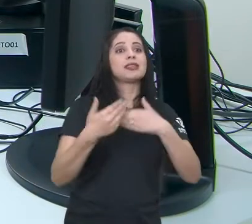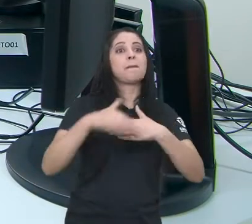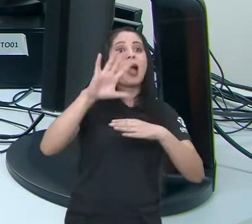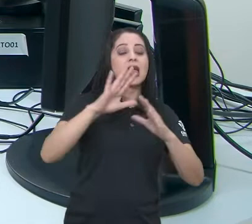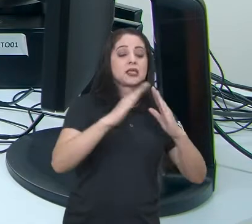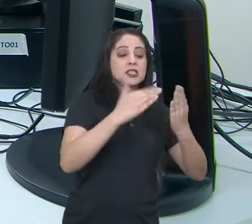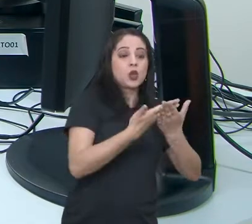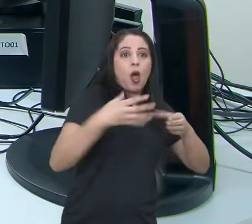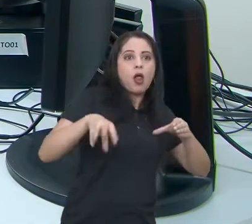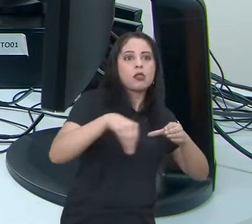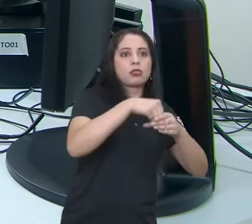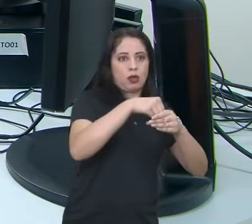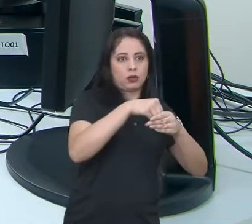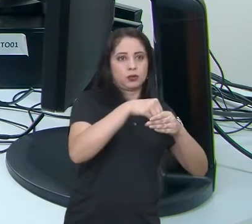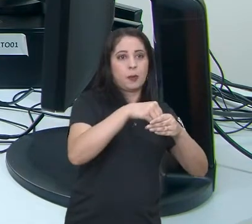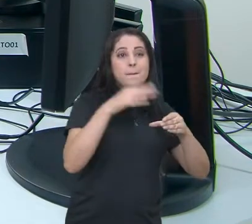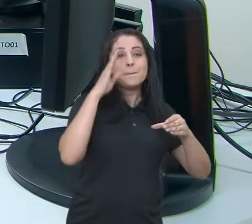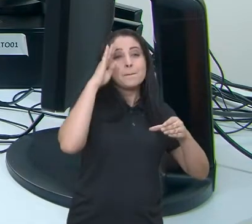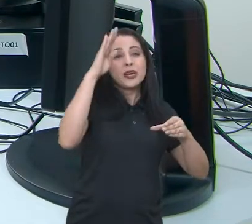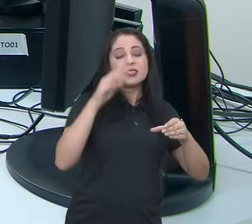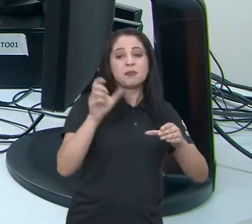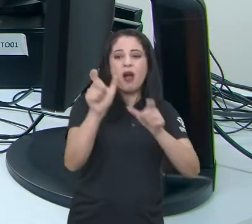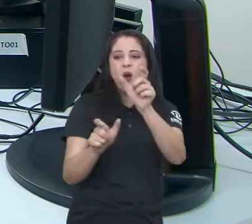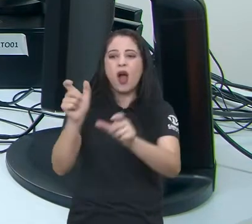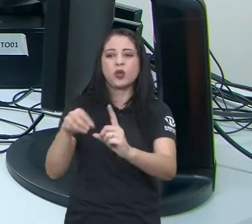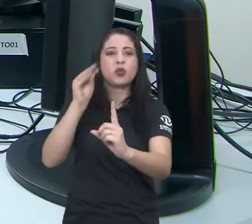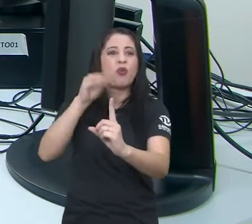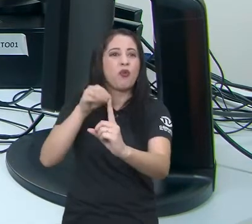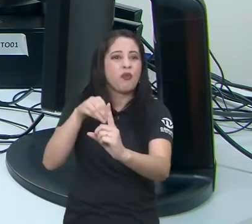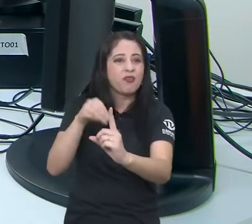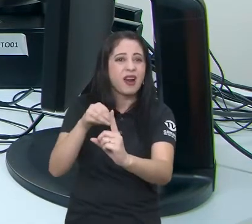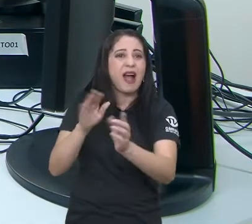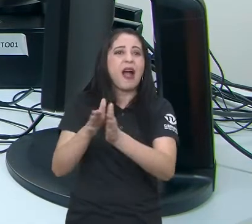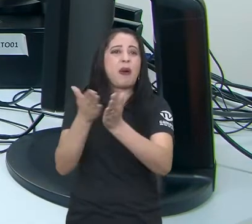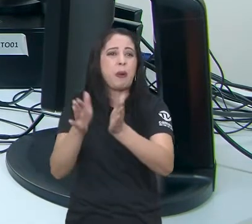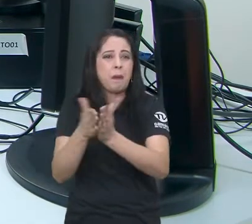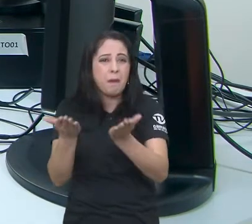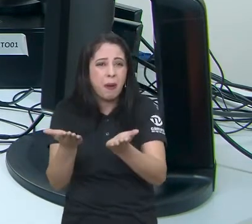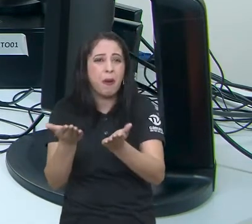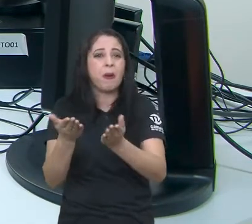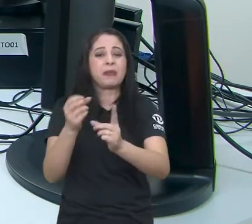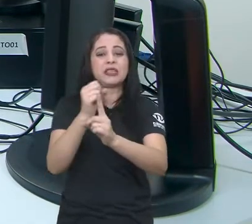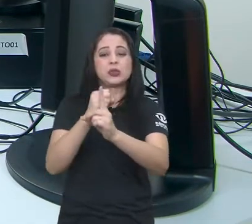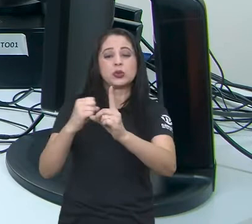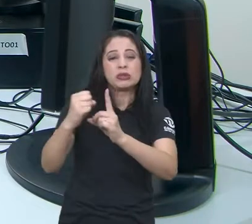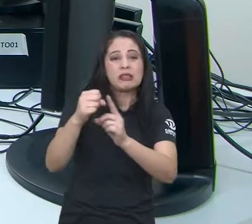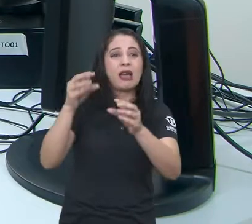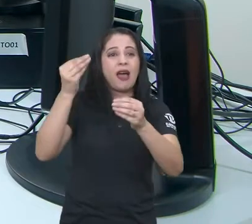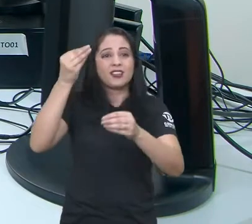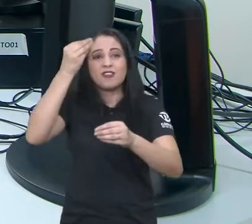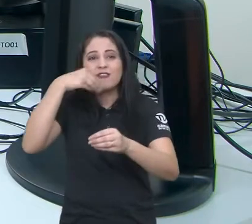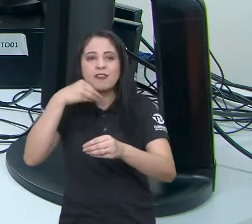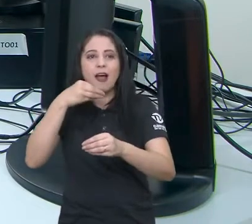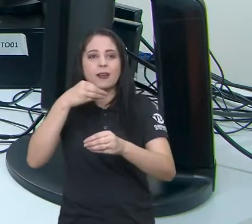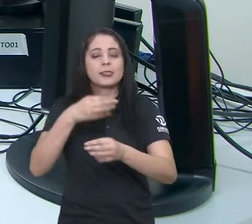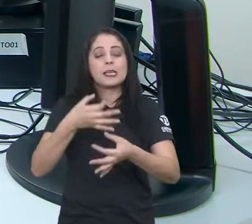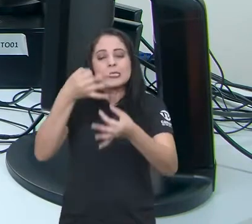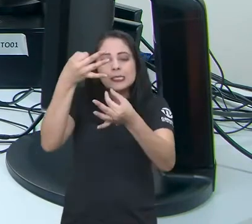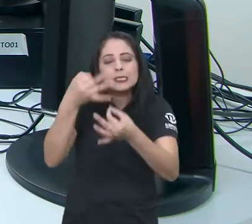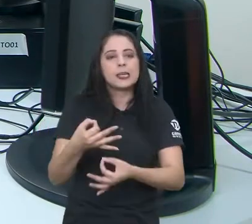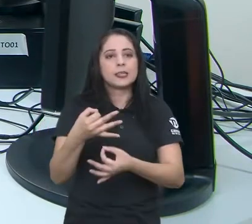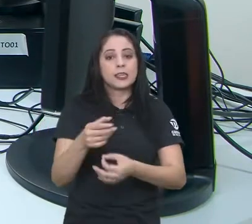escola, principalmente aqueles alunos em vulnerabilidade social, e isso, com certeza, vai